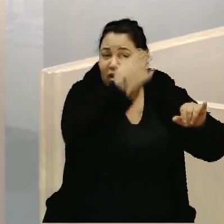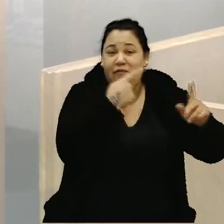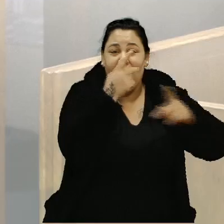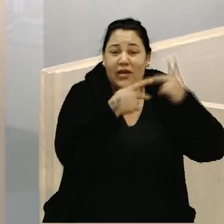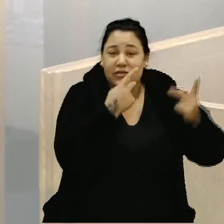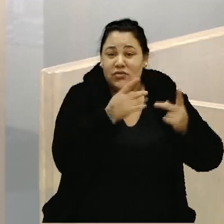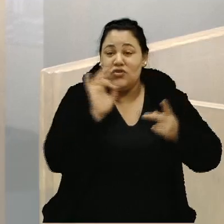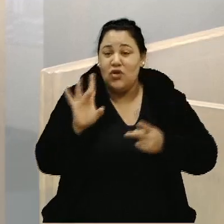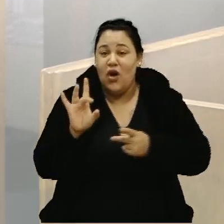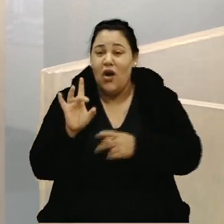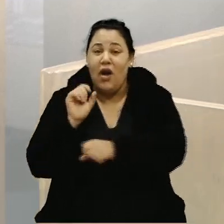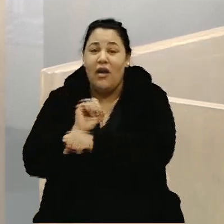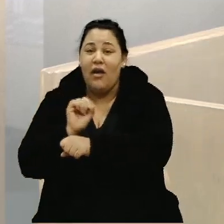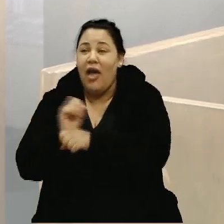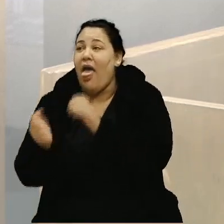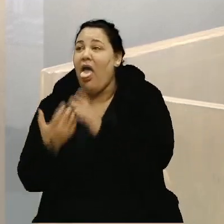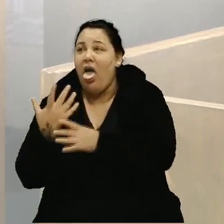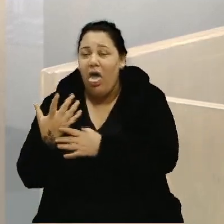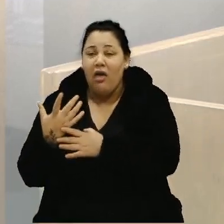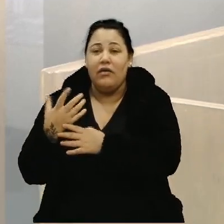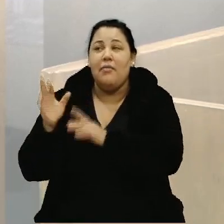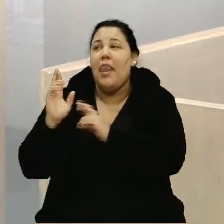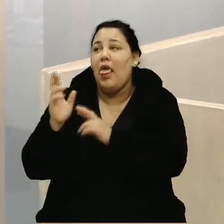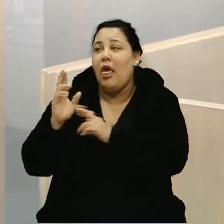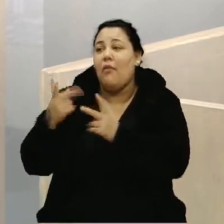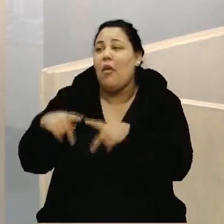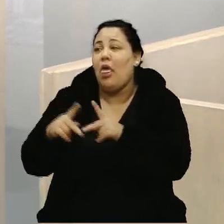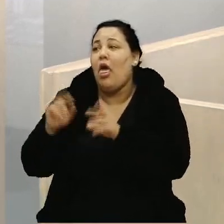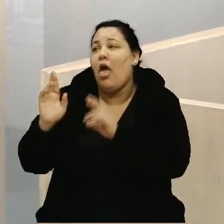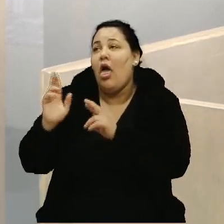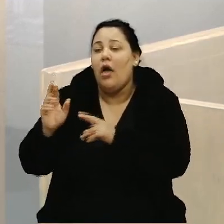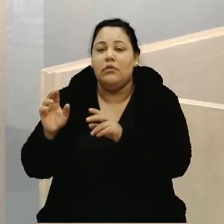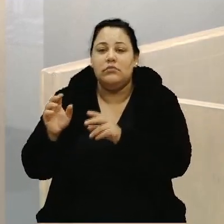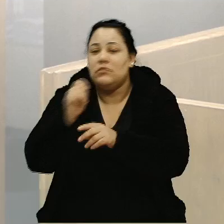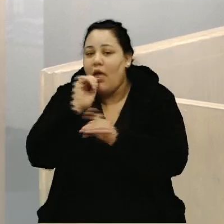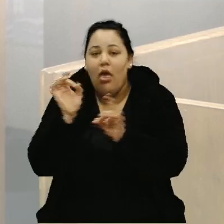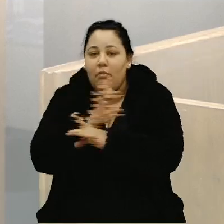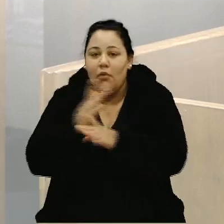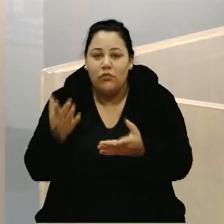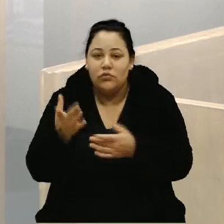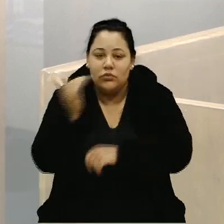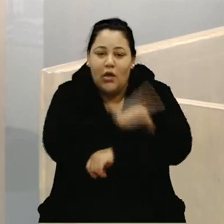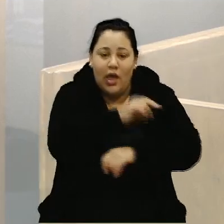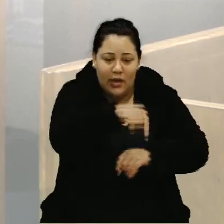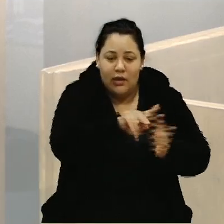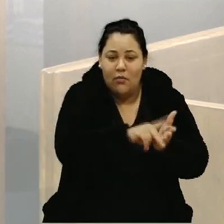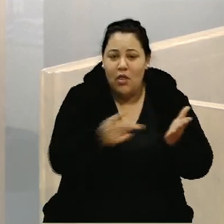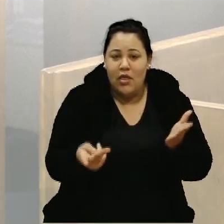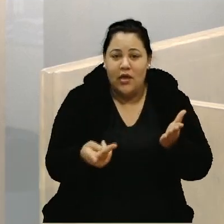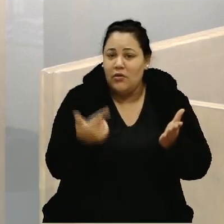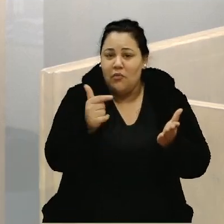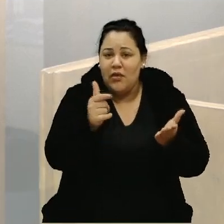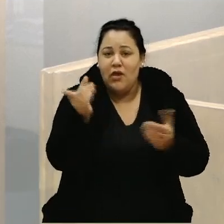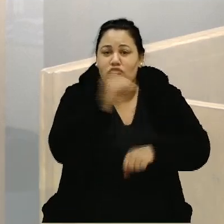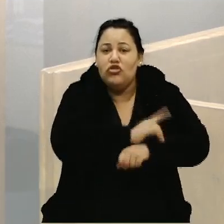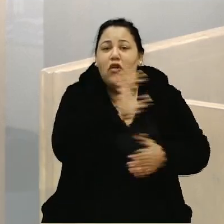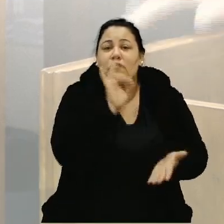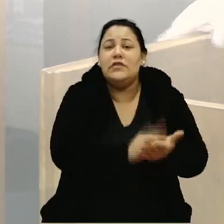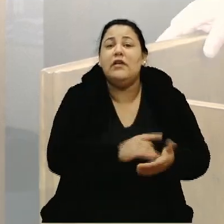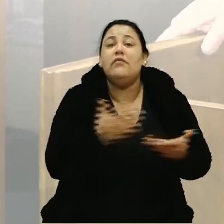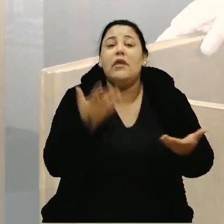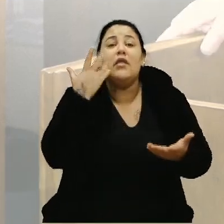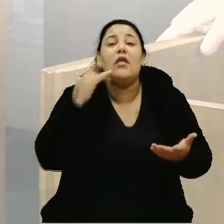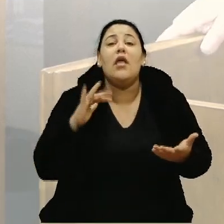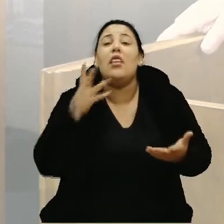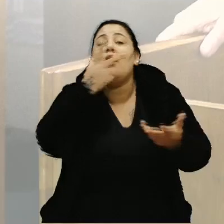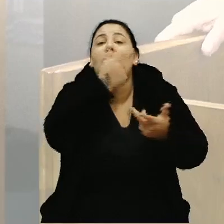não temos data. Está aqui no jornal. O jornal também não diz em data, não fala data. Vai demorar 30 dias, vai